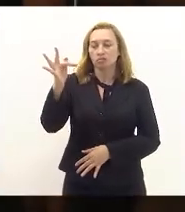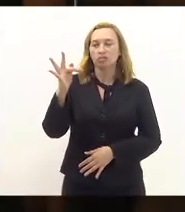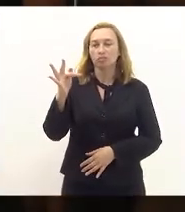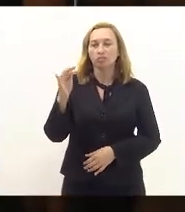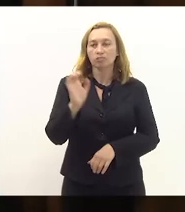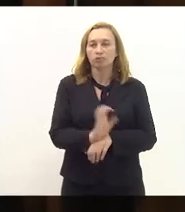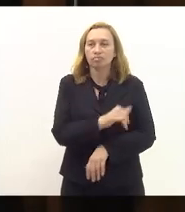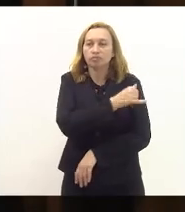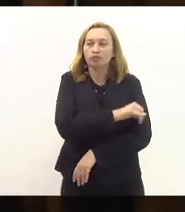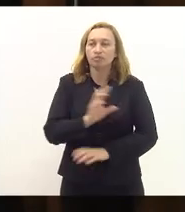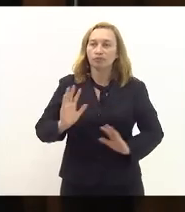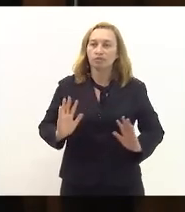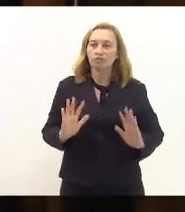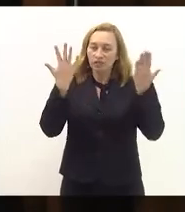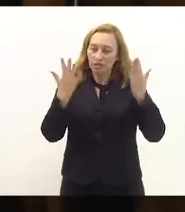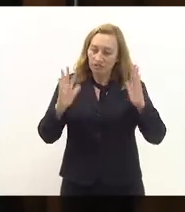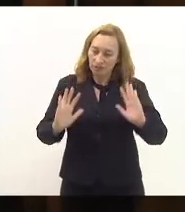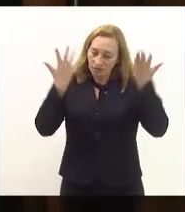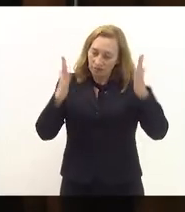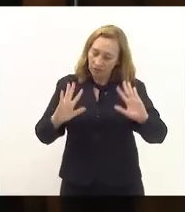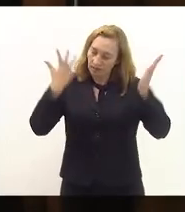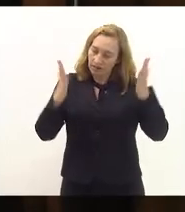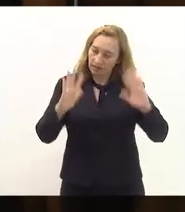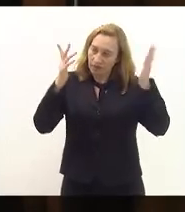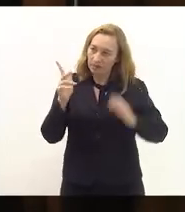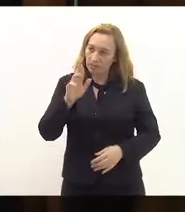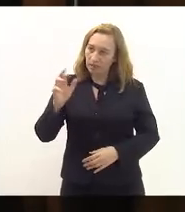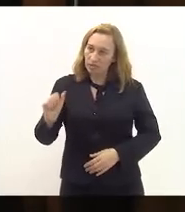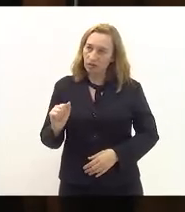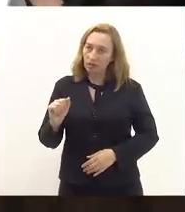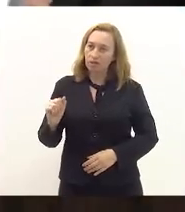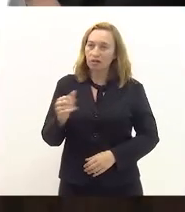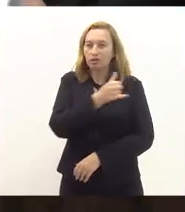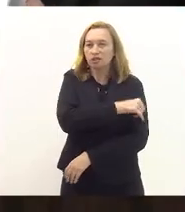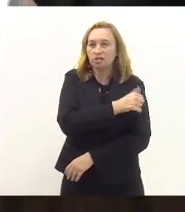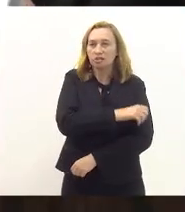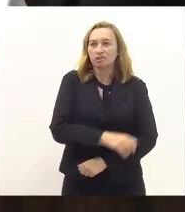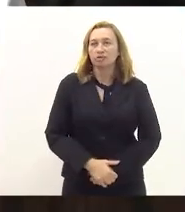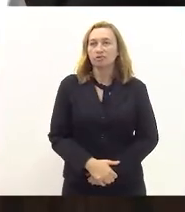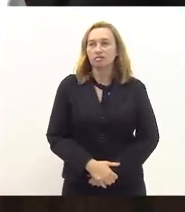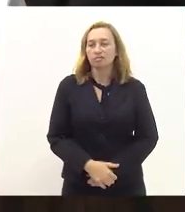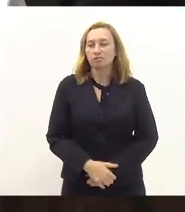Janeiro. Viva Brizola! Viva o Rio de Janeiro!